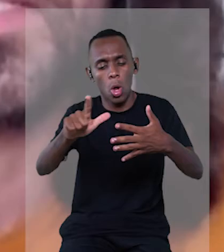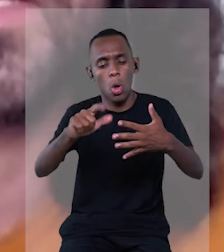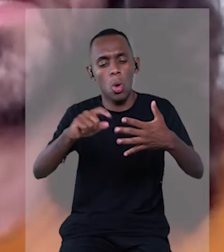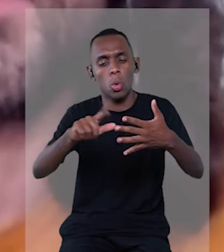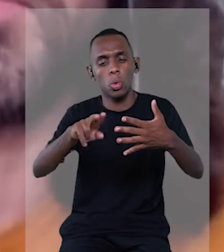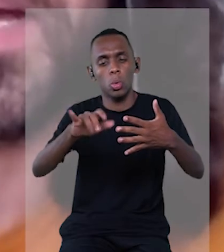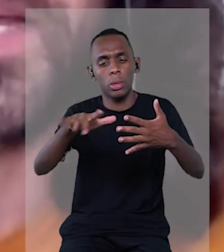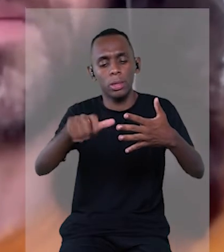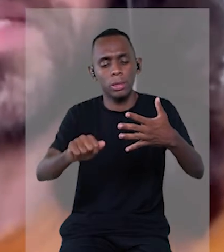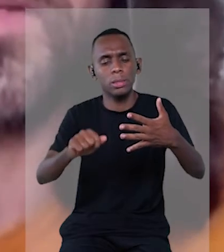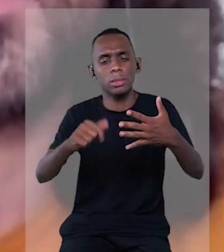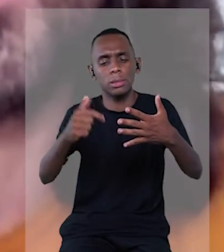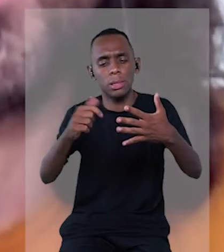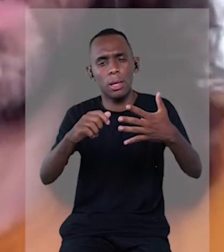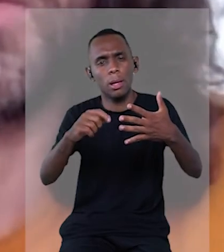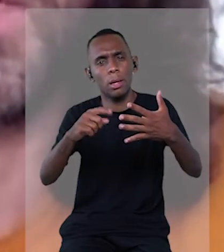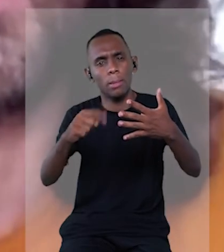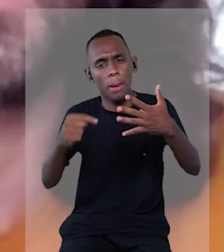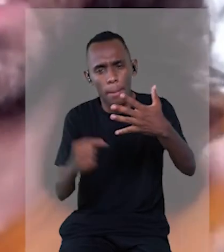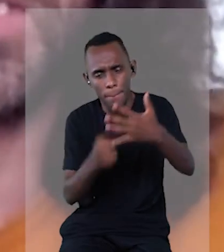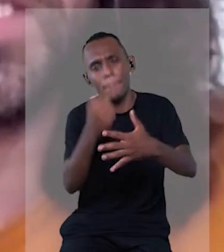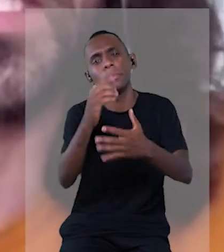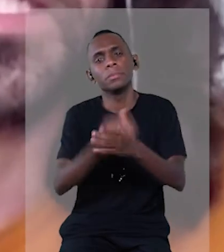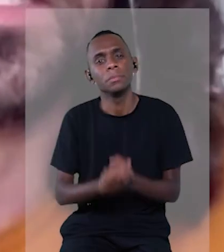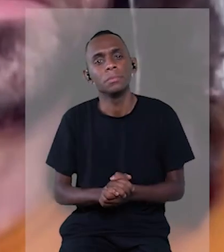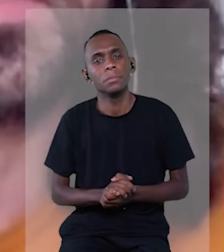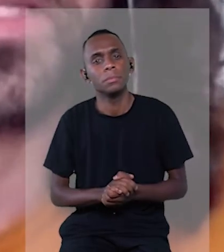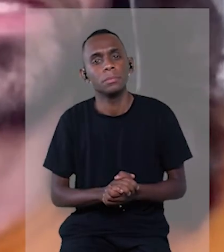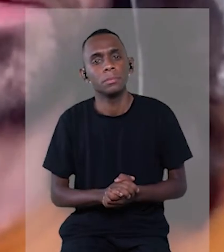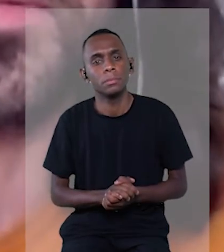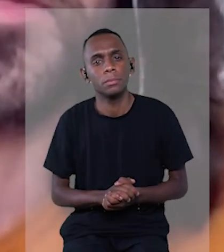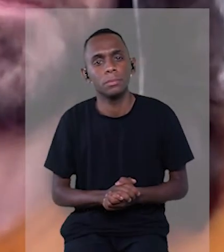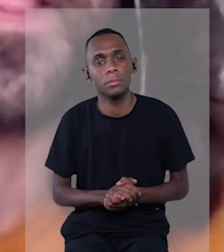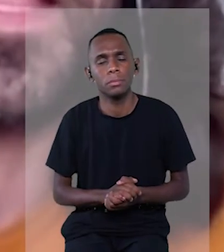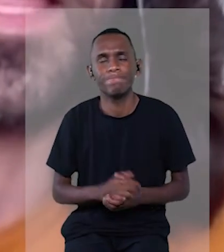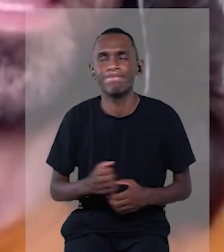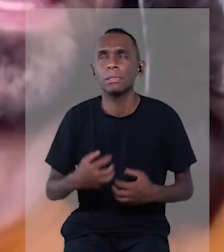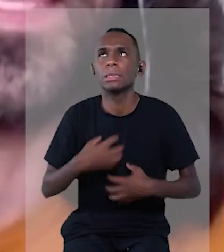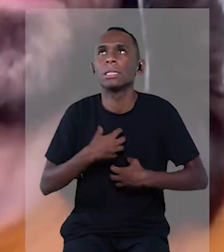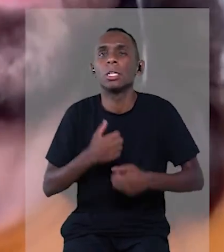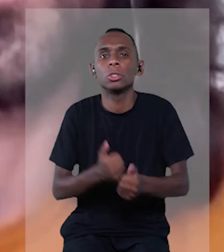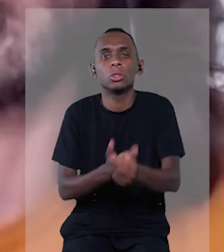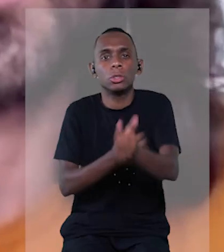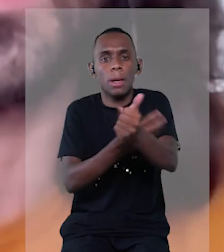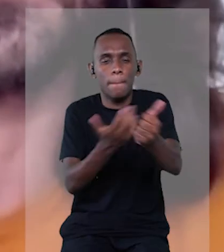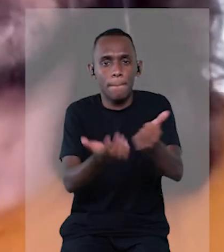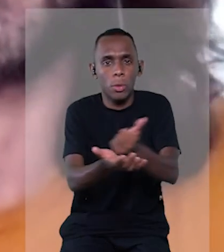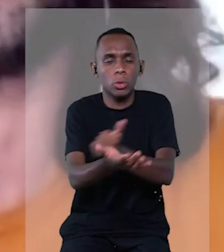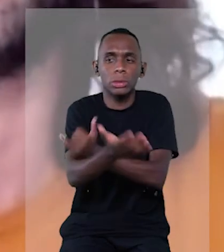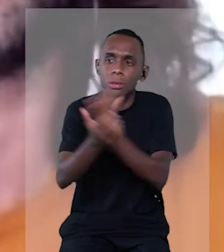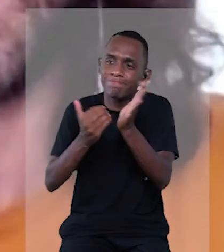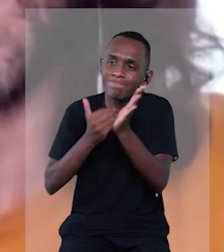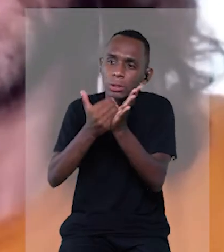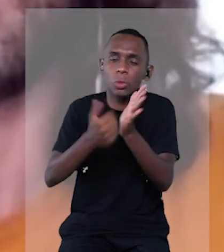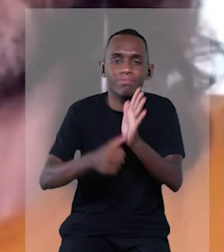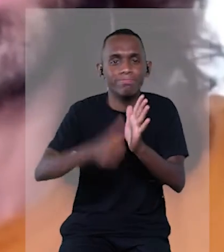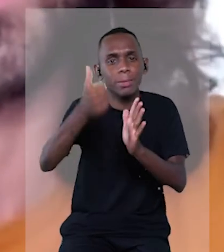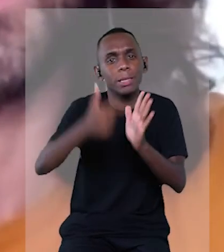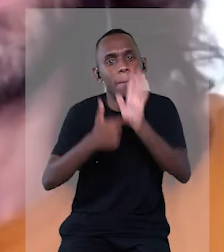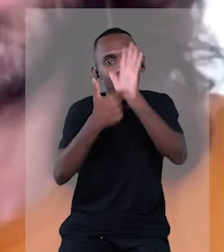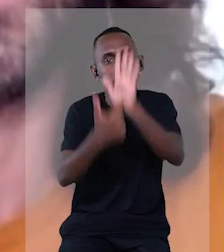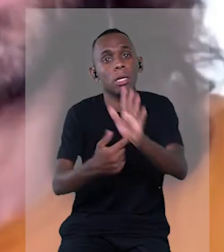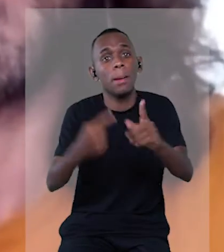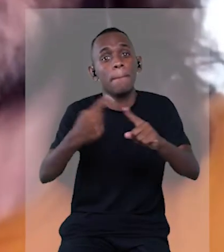Luísa Rosa, o Byron O'Neill e o Ronaldo Janotti, que dirige o espetáculo. Foi muito emocionante a